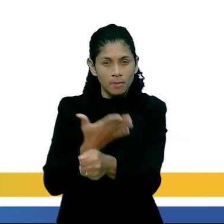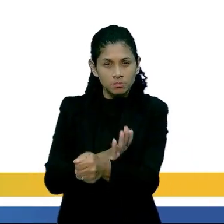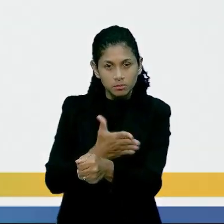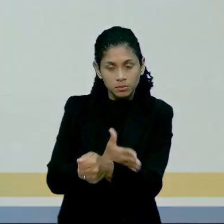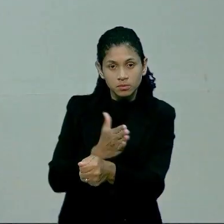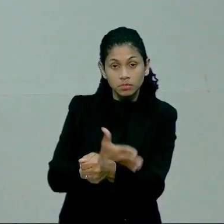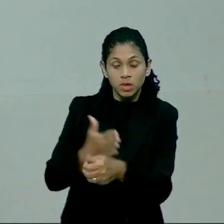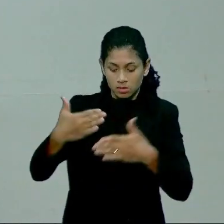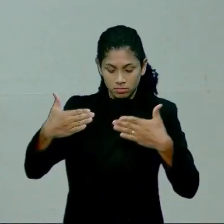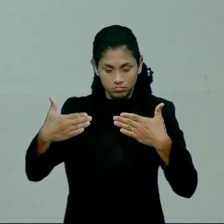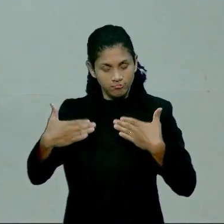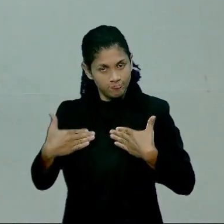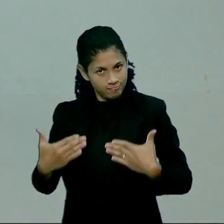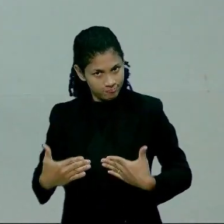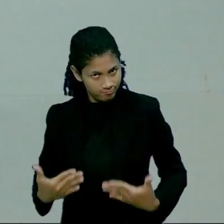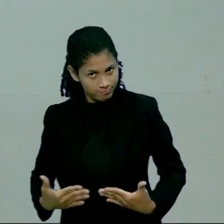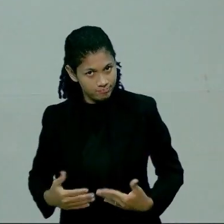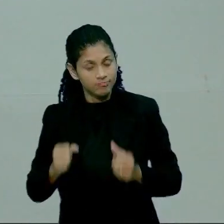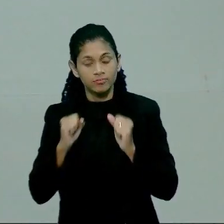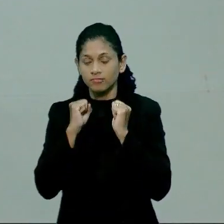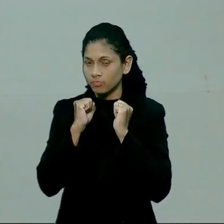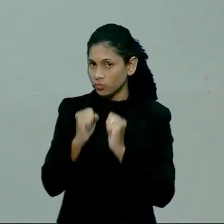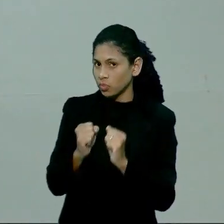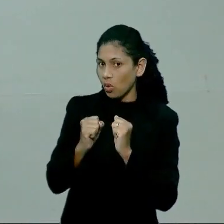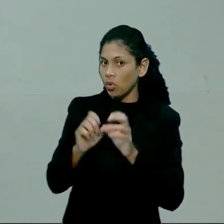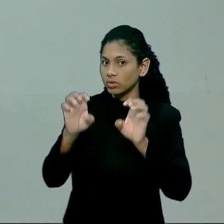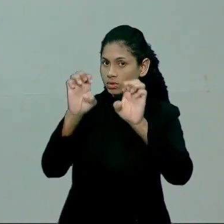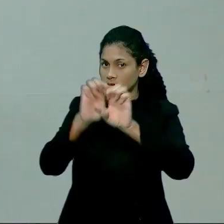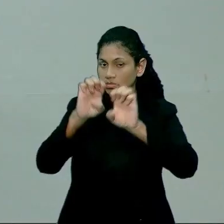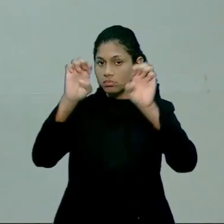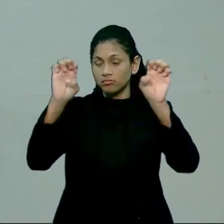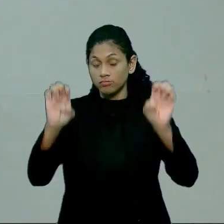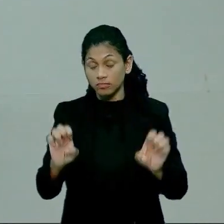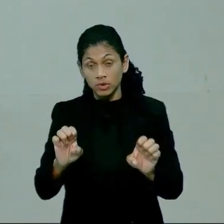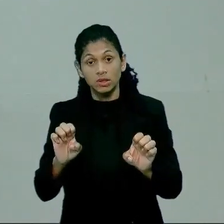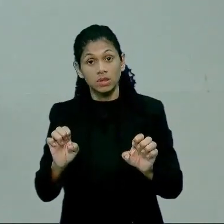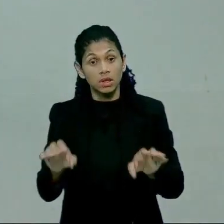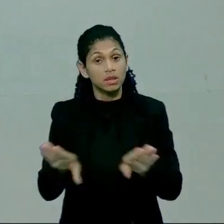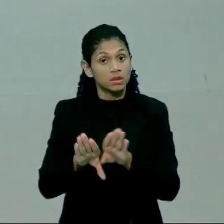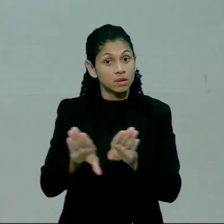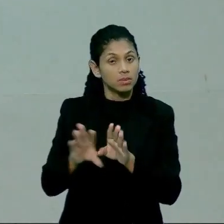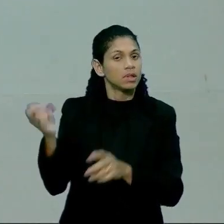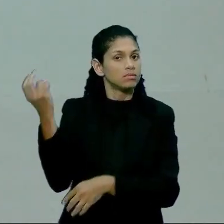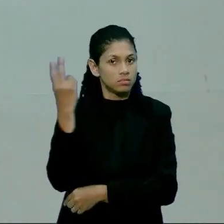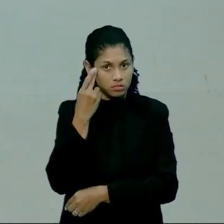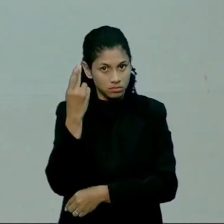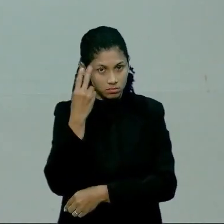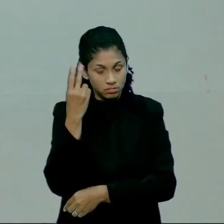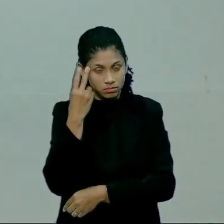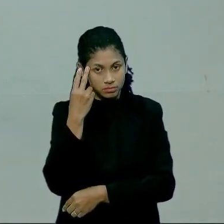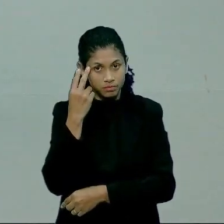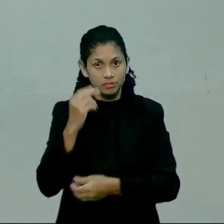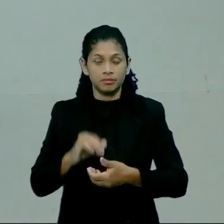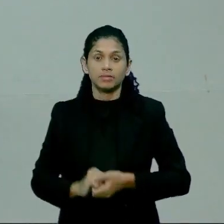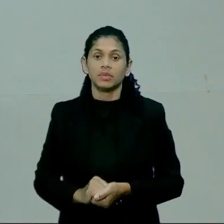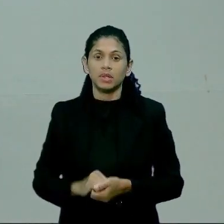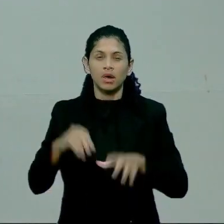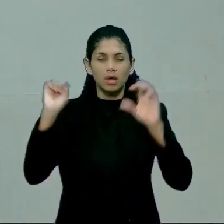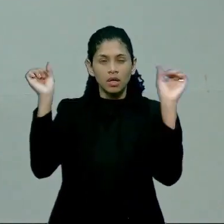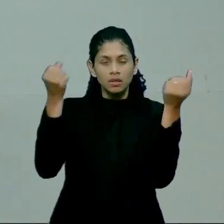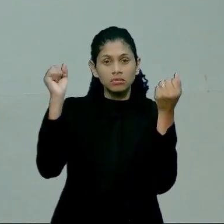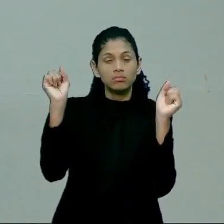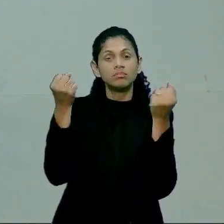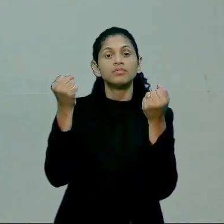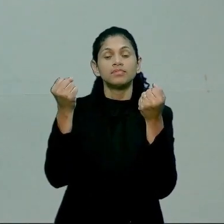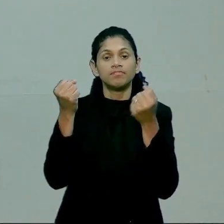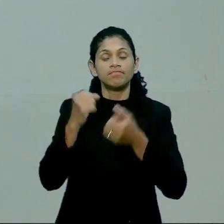desenvolver, trabalho corporal esse que pode ser estruturado e natural. Lembrando que a atividade física, ela abrange